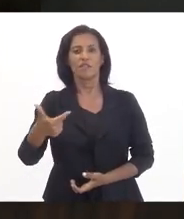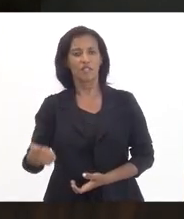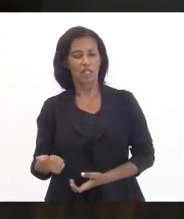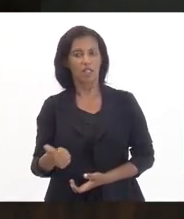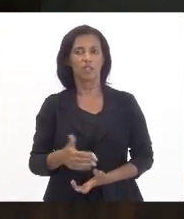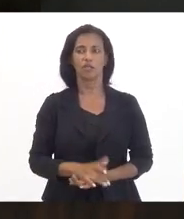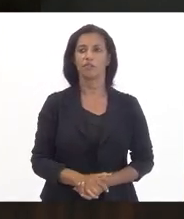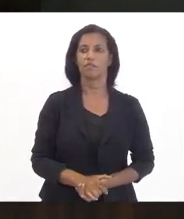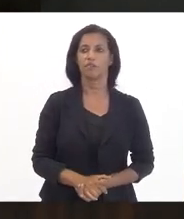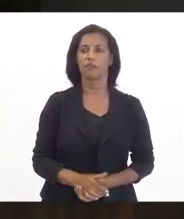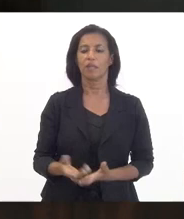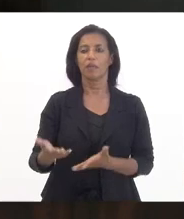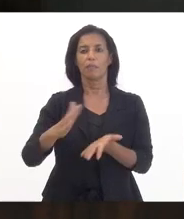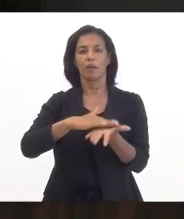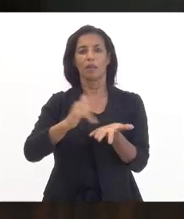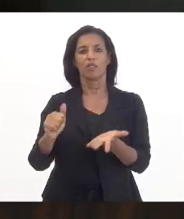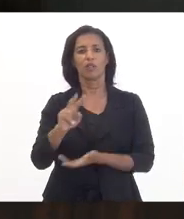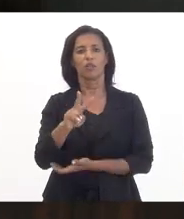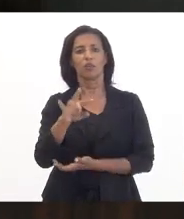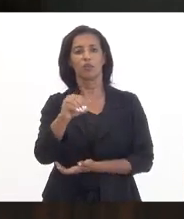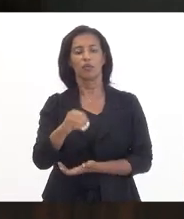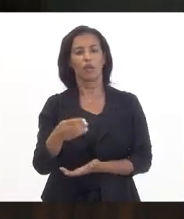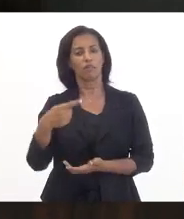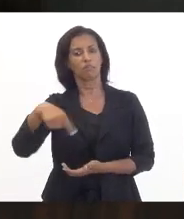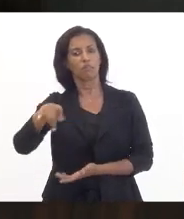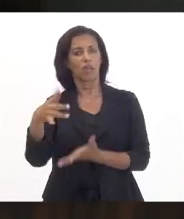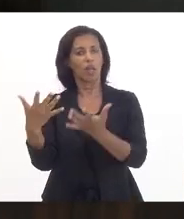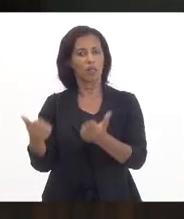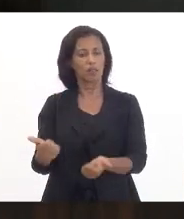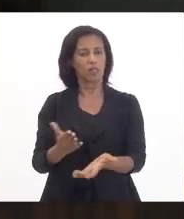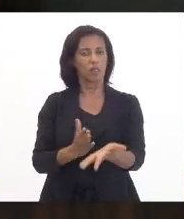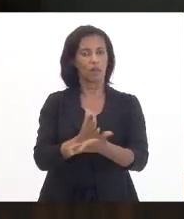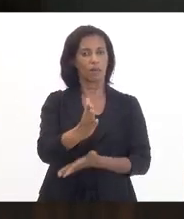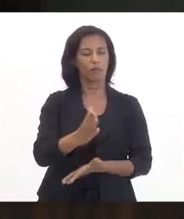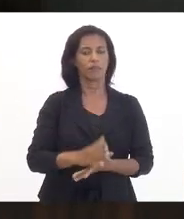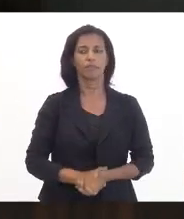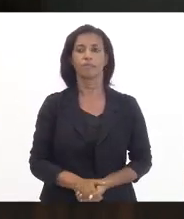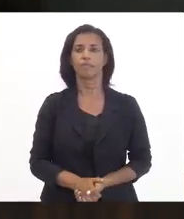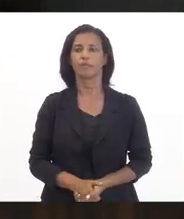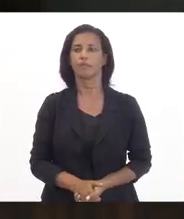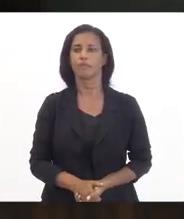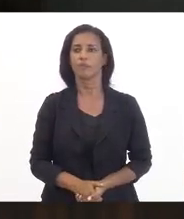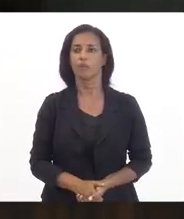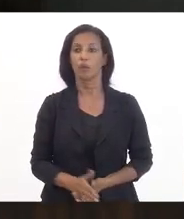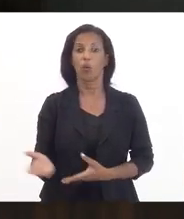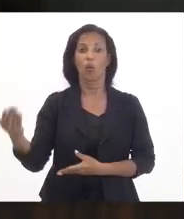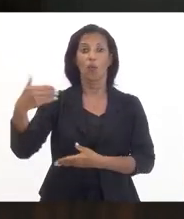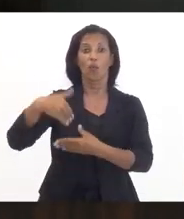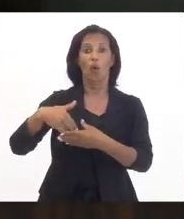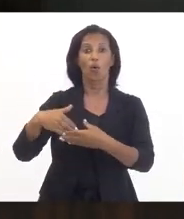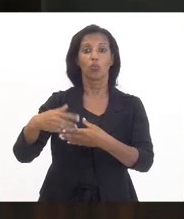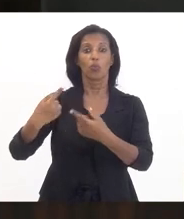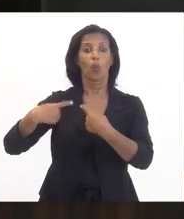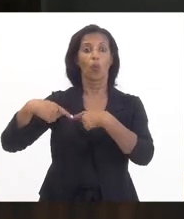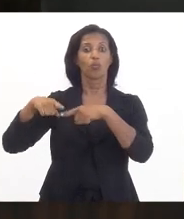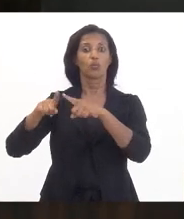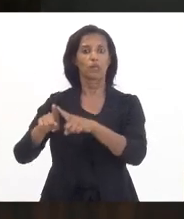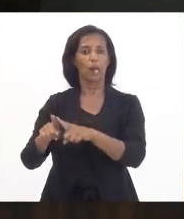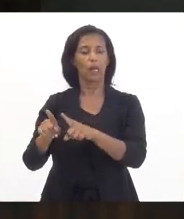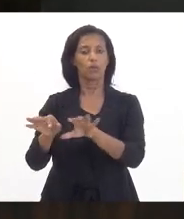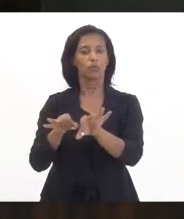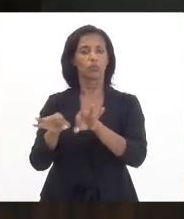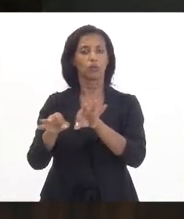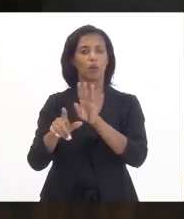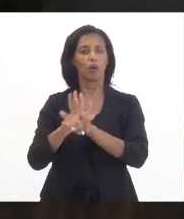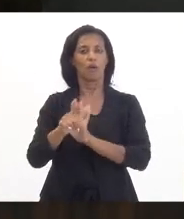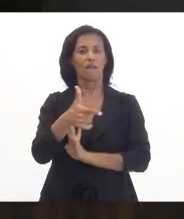20, pela derrubada do veto. Os senhores que aprovam a mesma comissão, aprovado com voto contrário no projeto